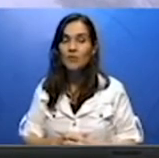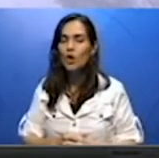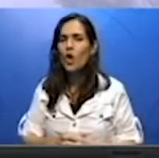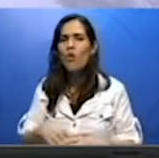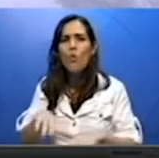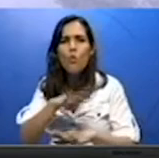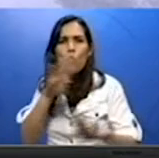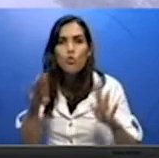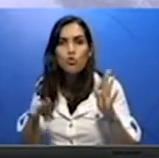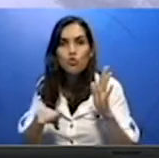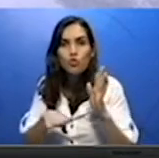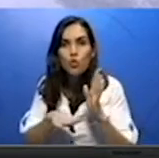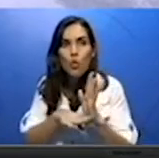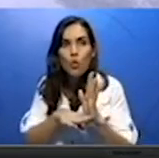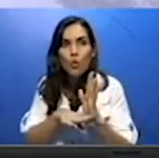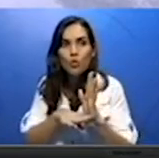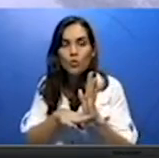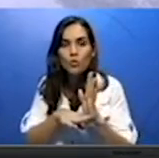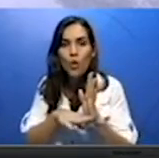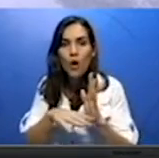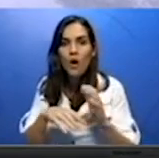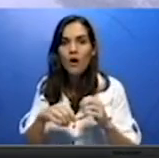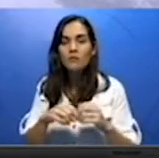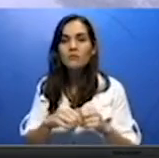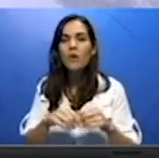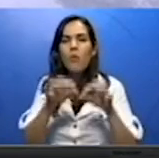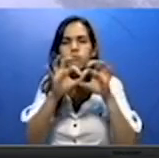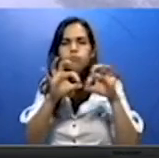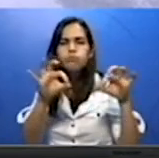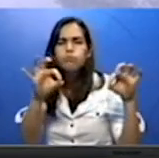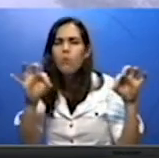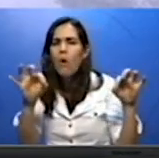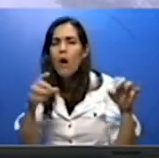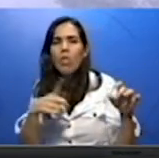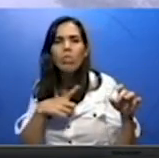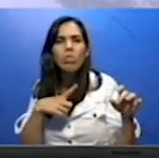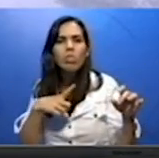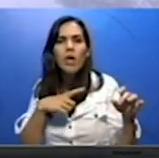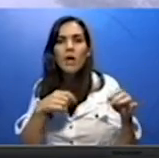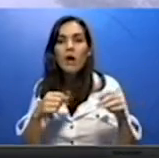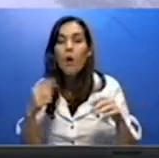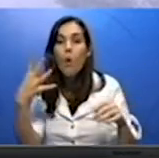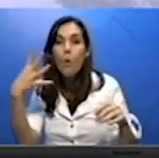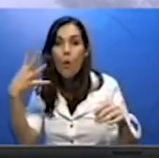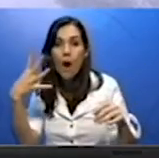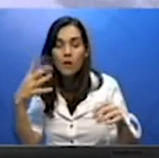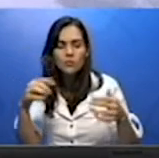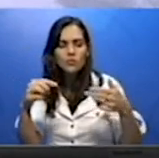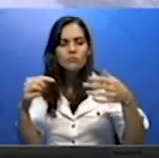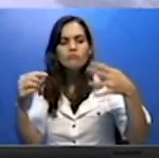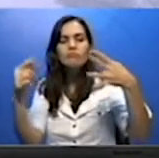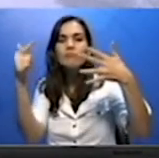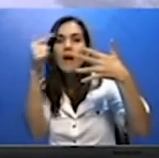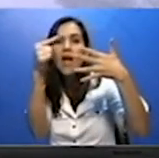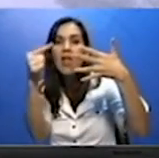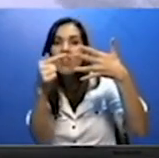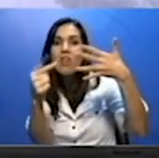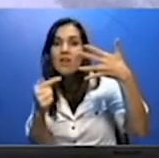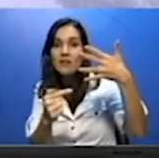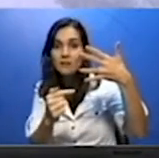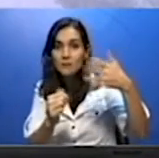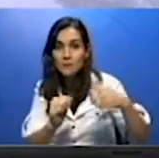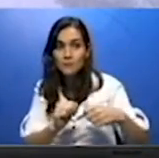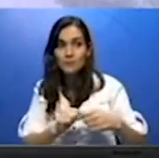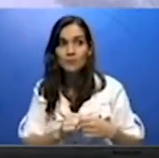todos os cordados apresentam quatro características pelo menos em alguma fase da vida a notocorda que eu já